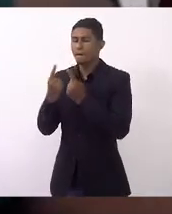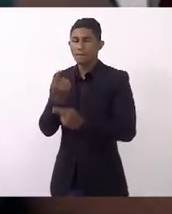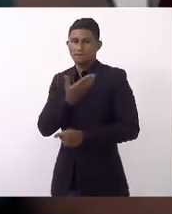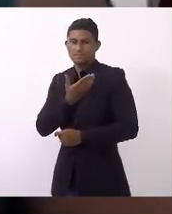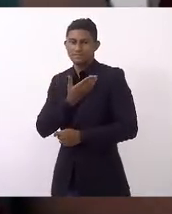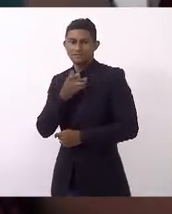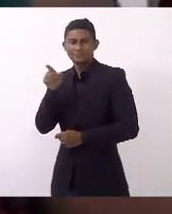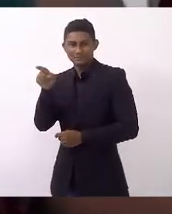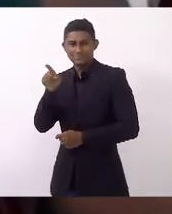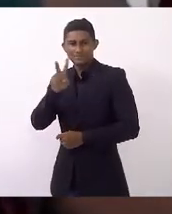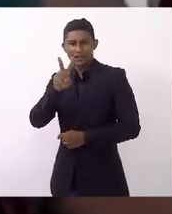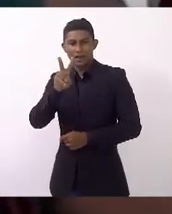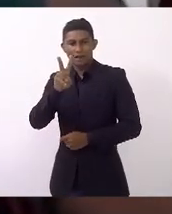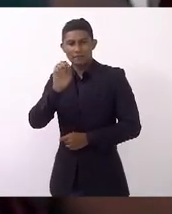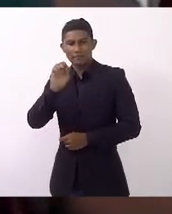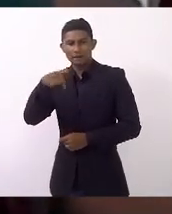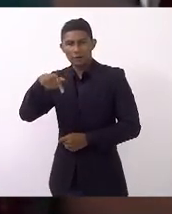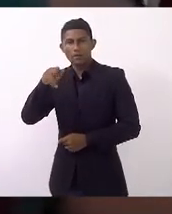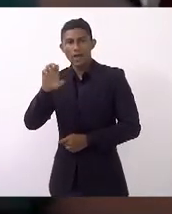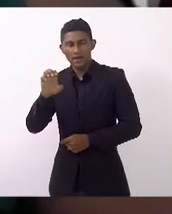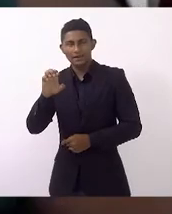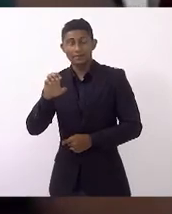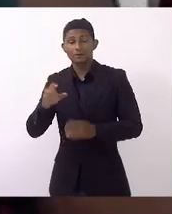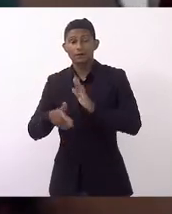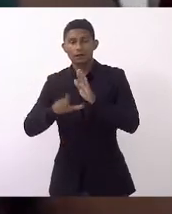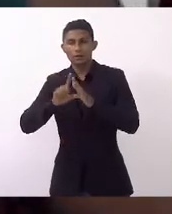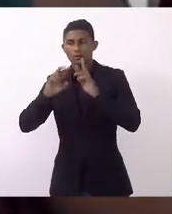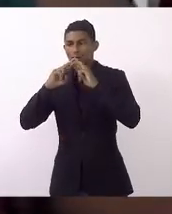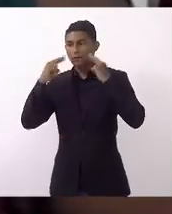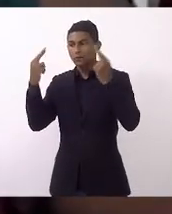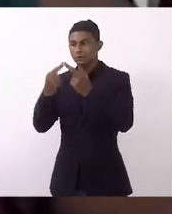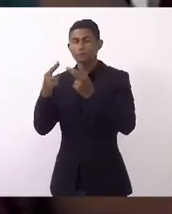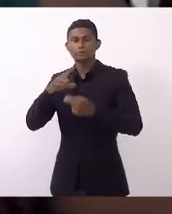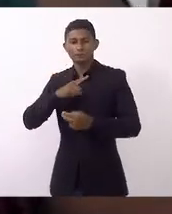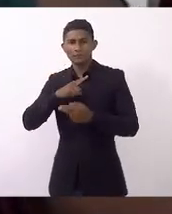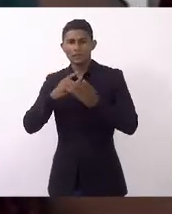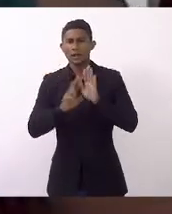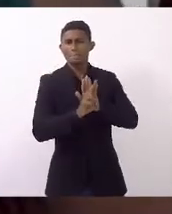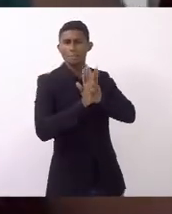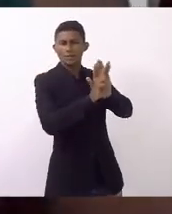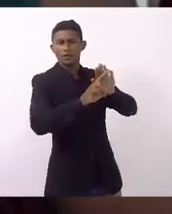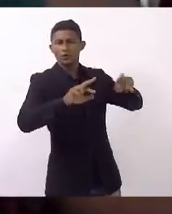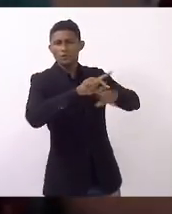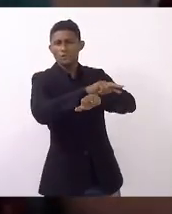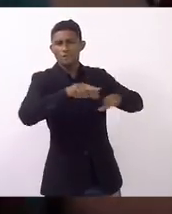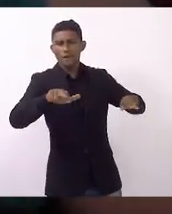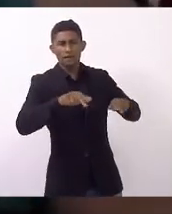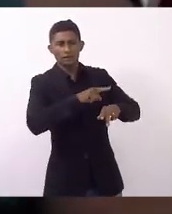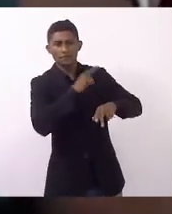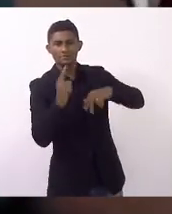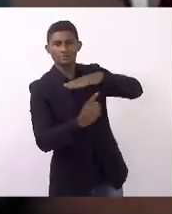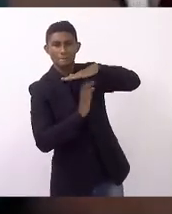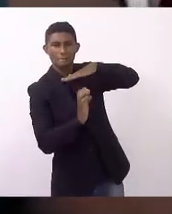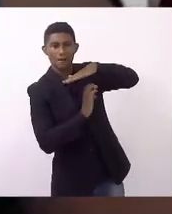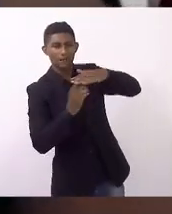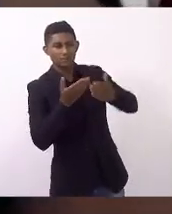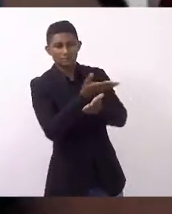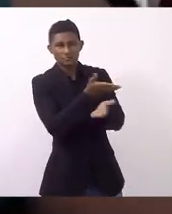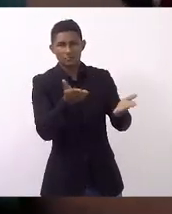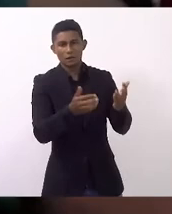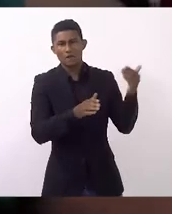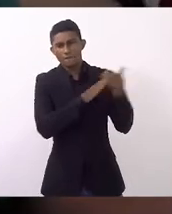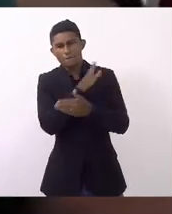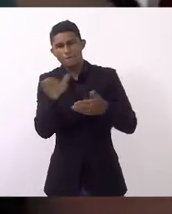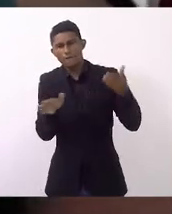lei, Valdec Carneiro, em audiência que tivemos com várias representações das empresas, da empresa brasileira, tanto da